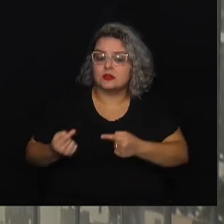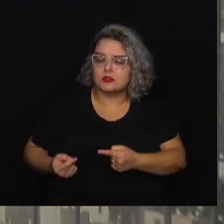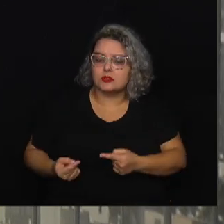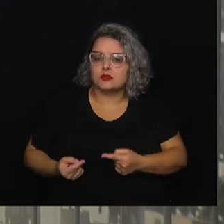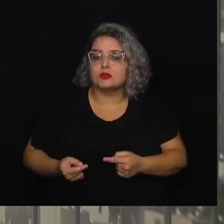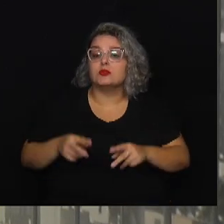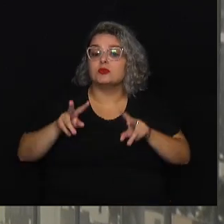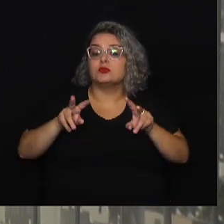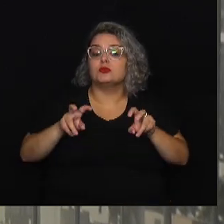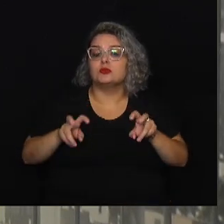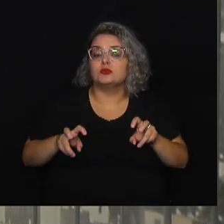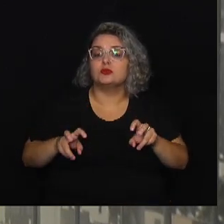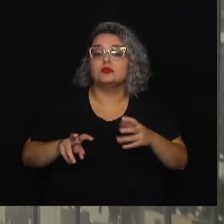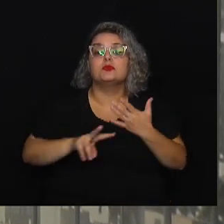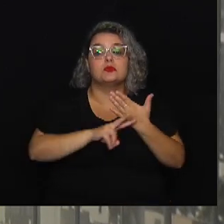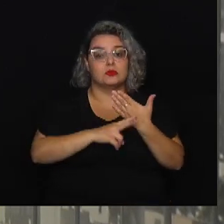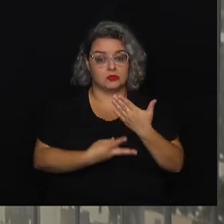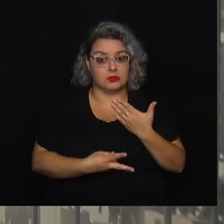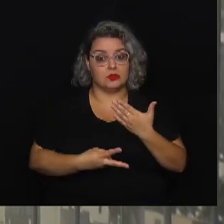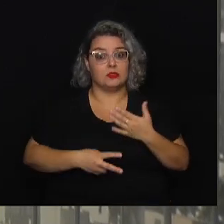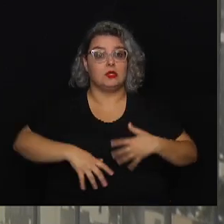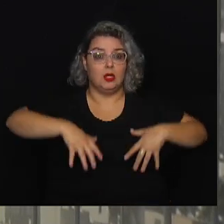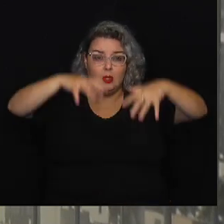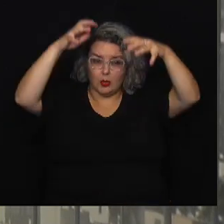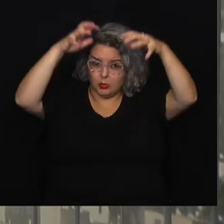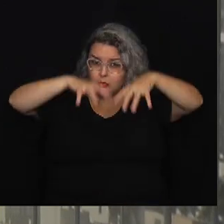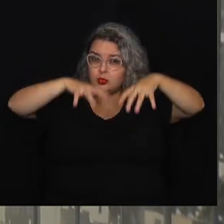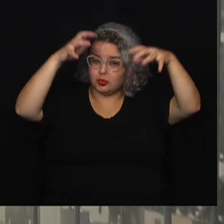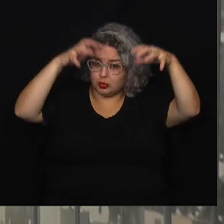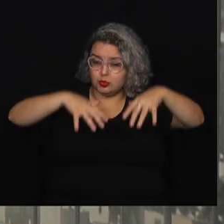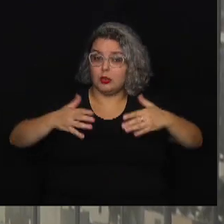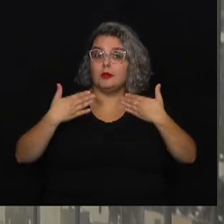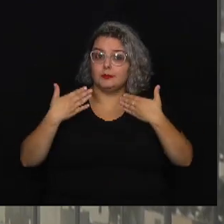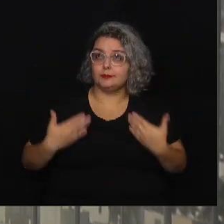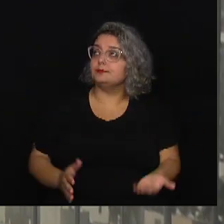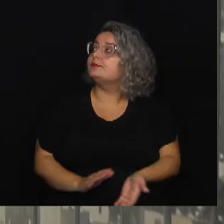respeito das consequências das fortes chuvas de verão.